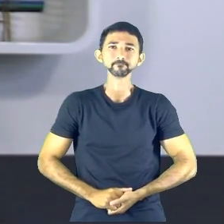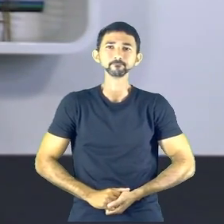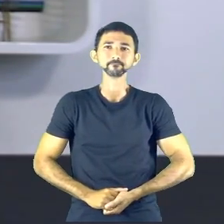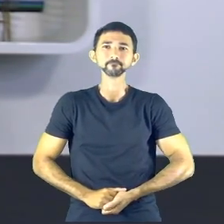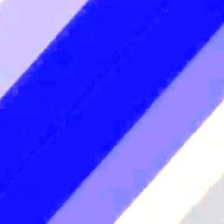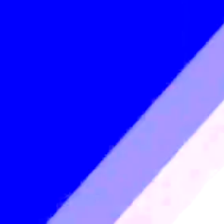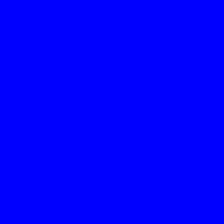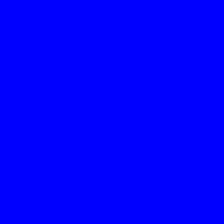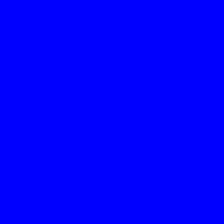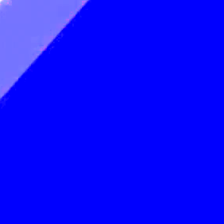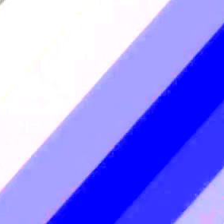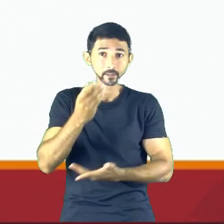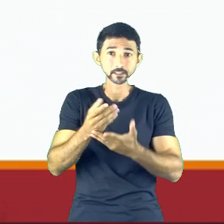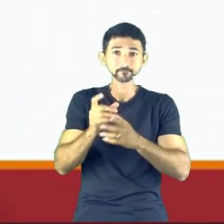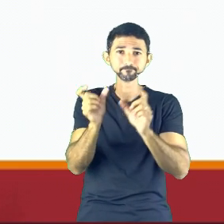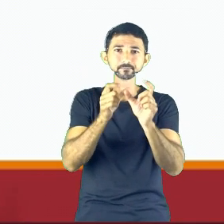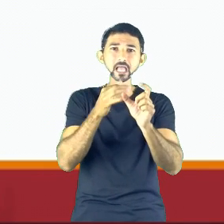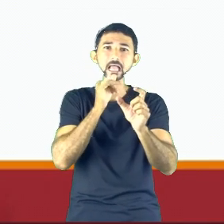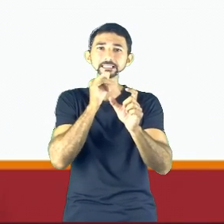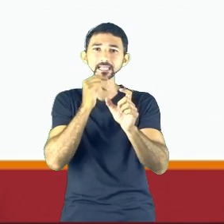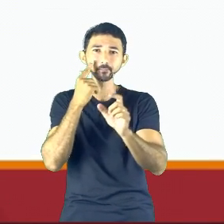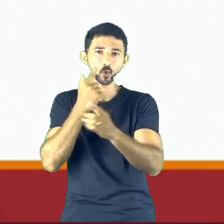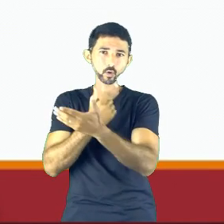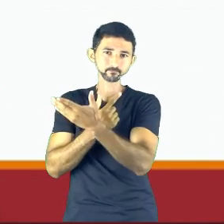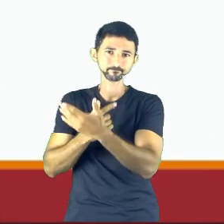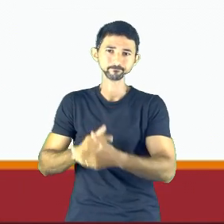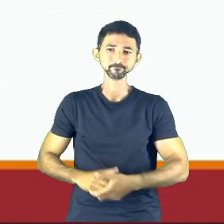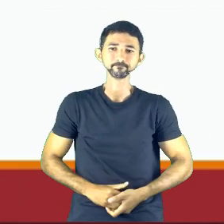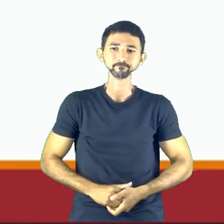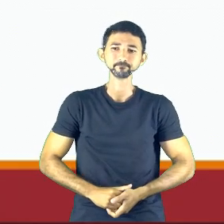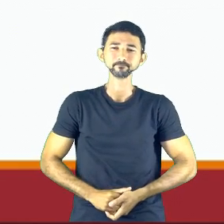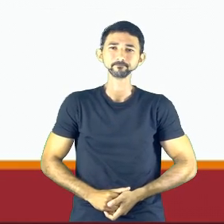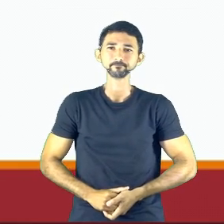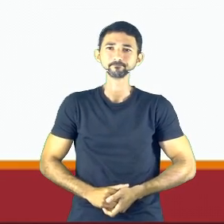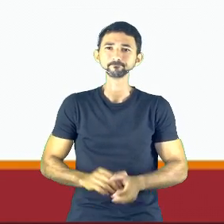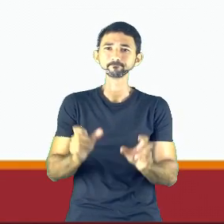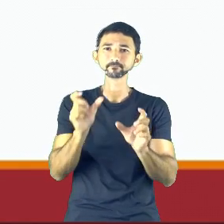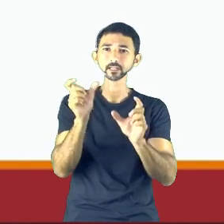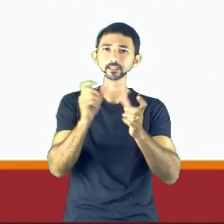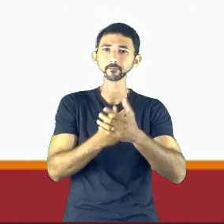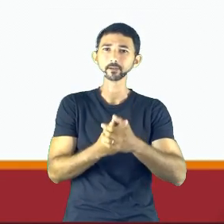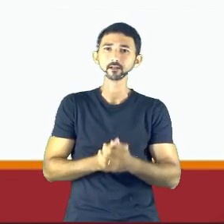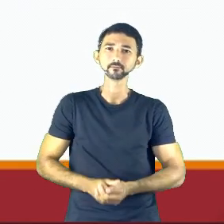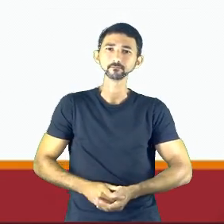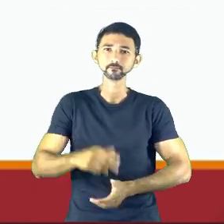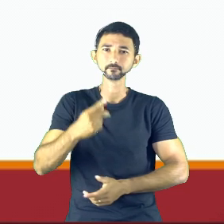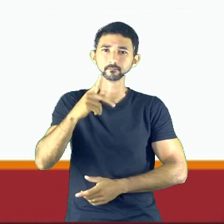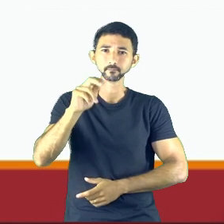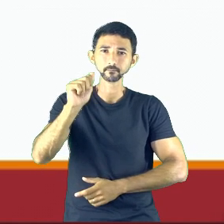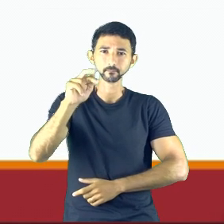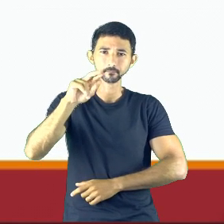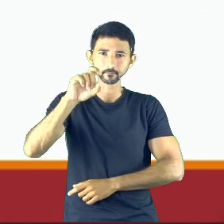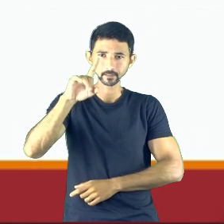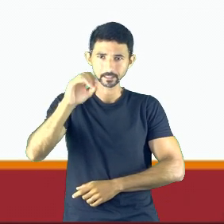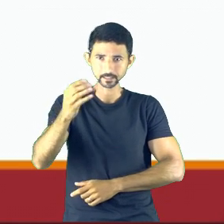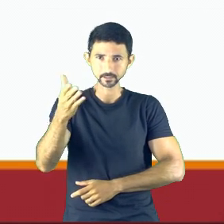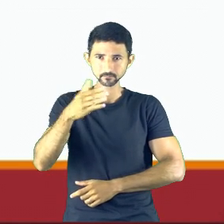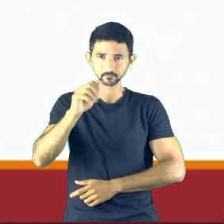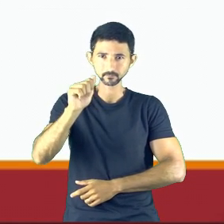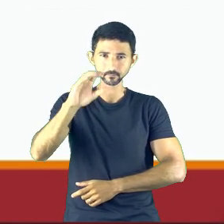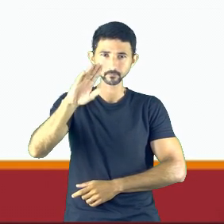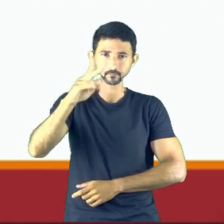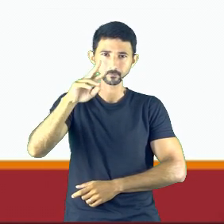na telinha comigo, bora lá! Vamos observar os seguintes exemplos aqui, olhem só. Essas 3 palavras, parede,